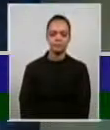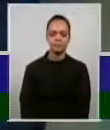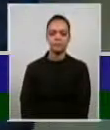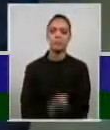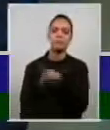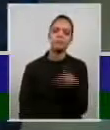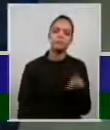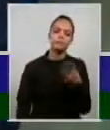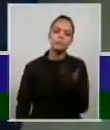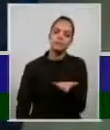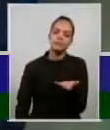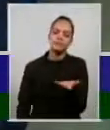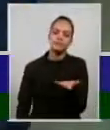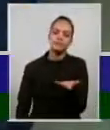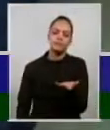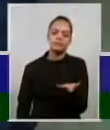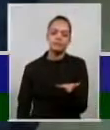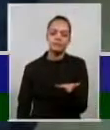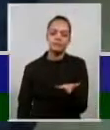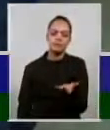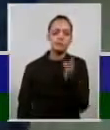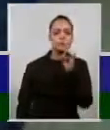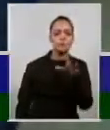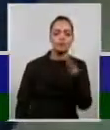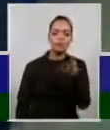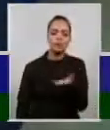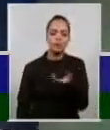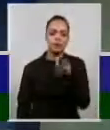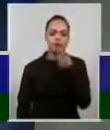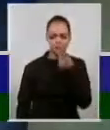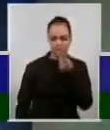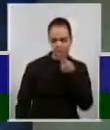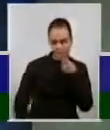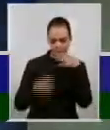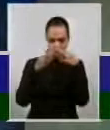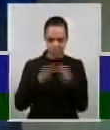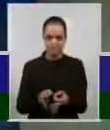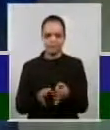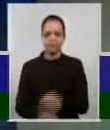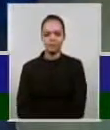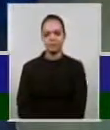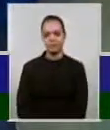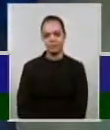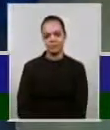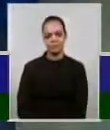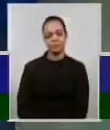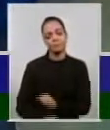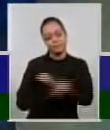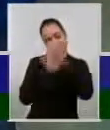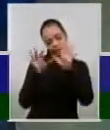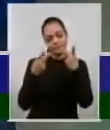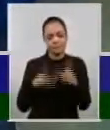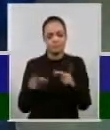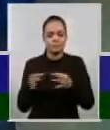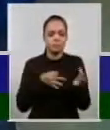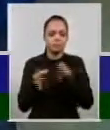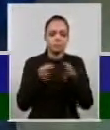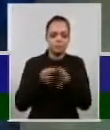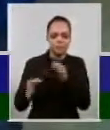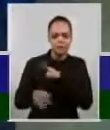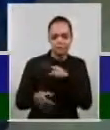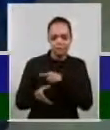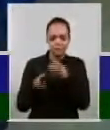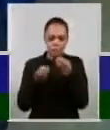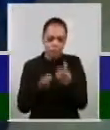Senhor presidente, é apenas colocar da maneira correta, é claro que este é um projeto que traz